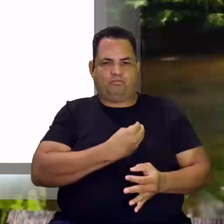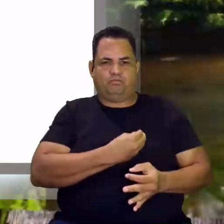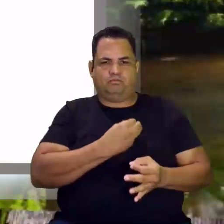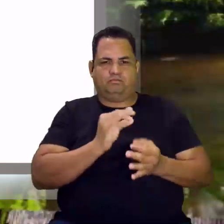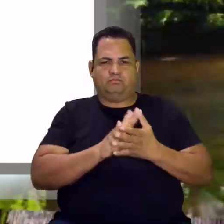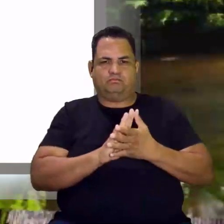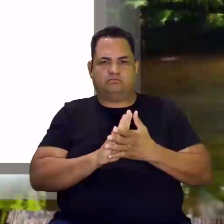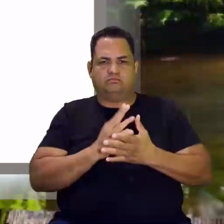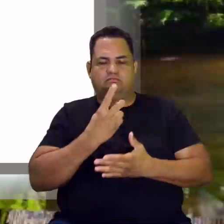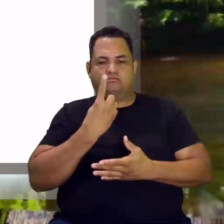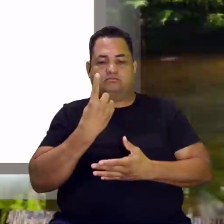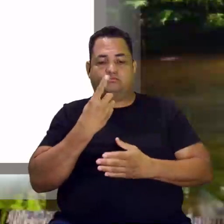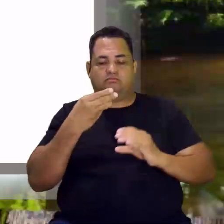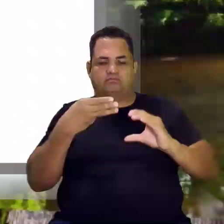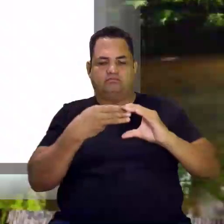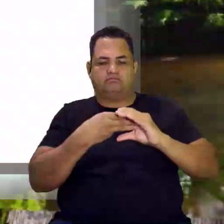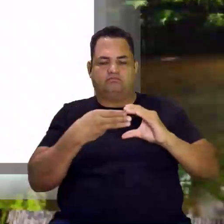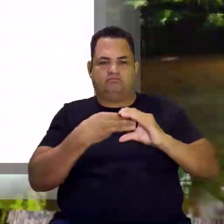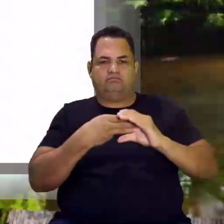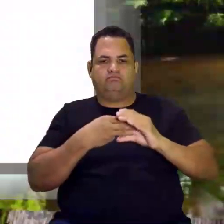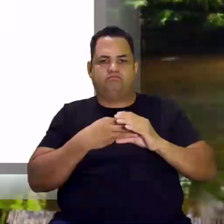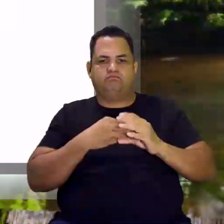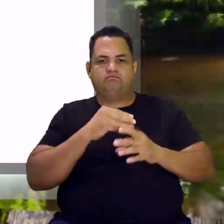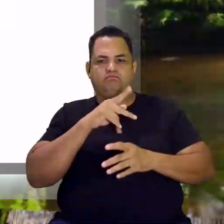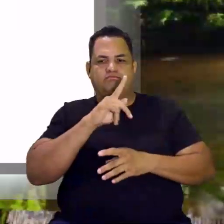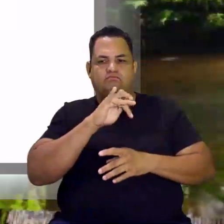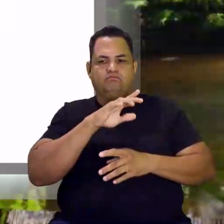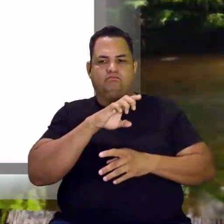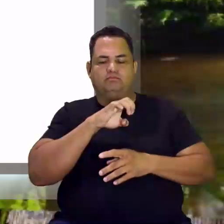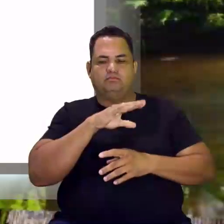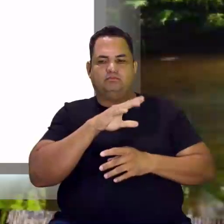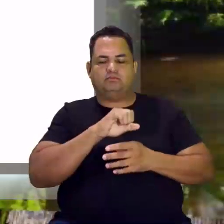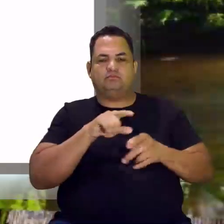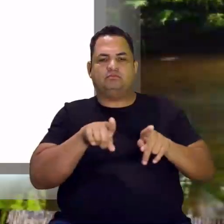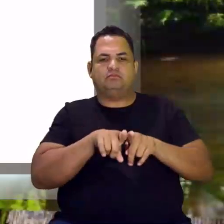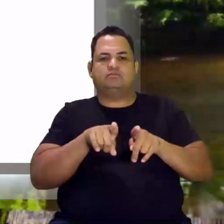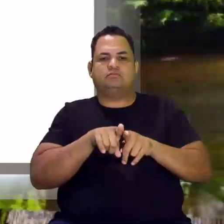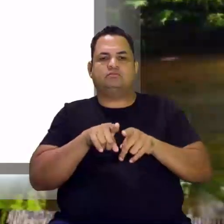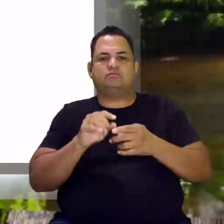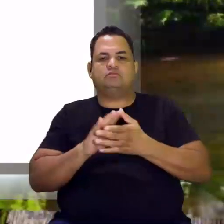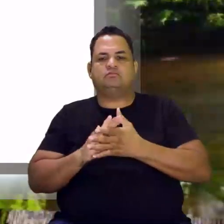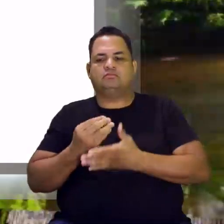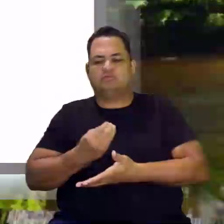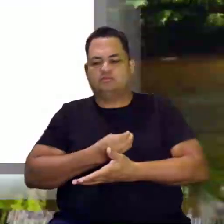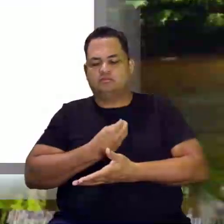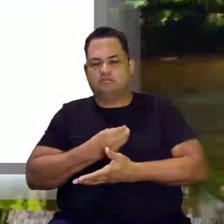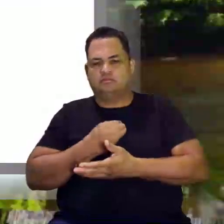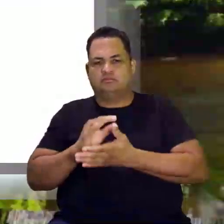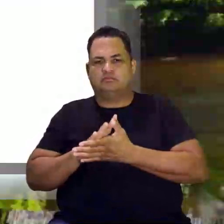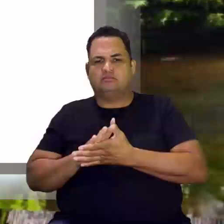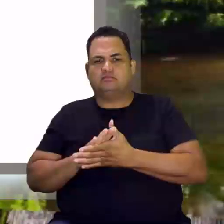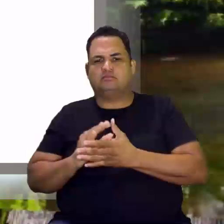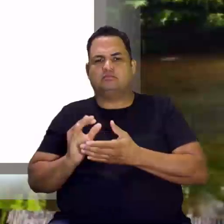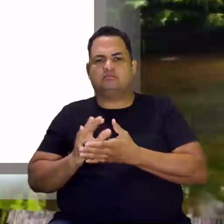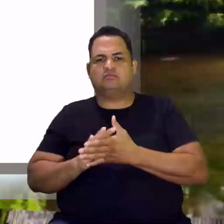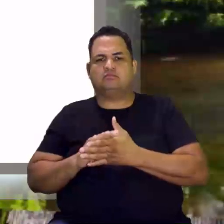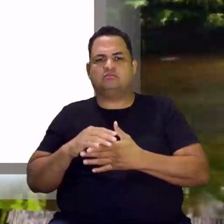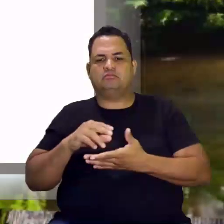são unicelulares, procariontes, temos organismos que são